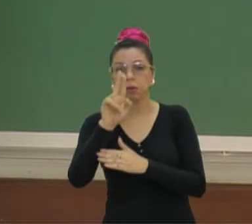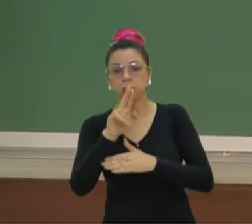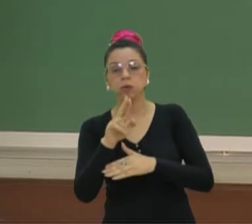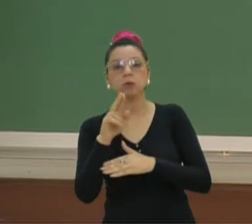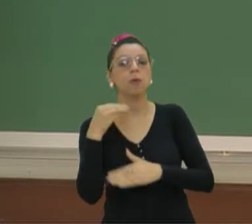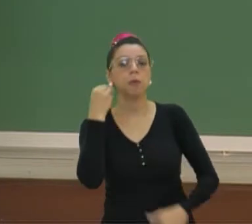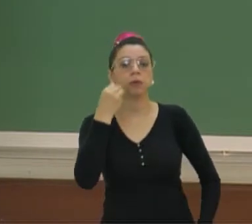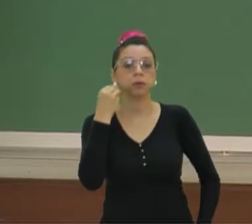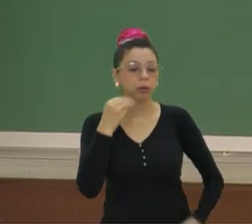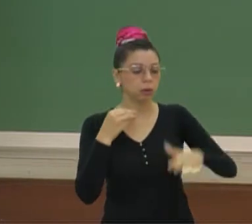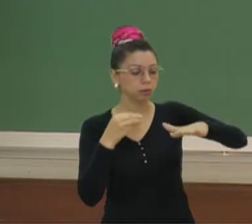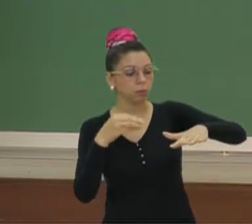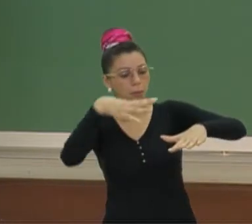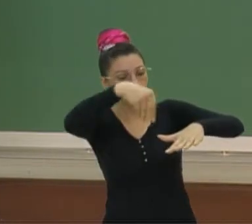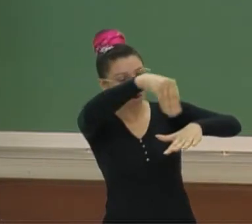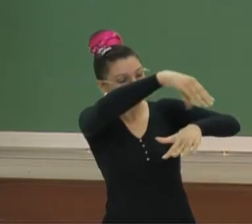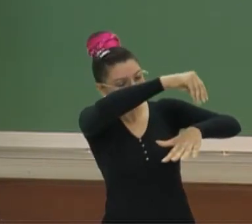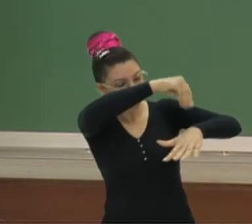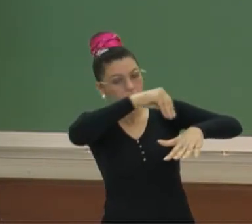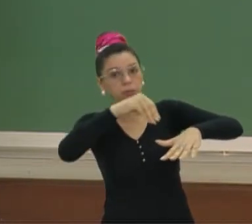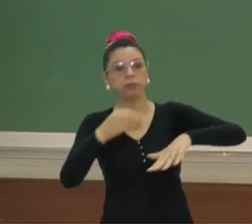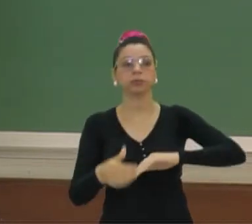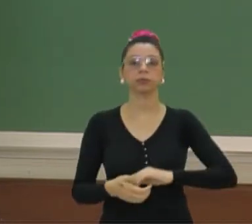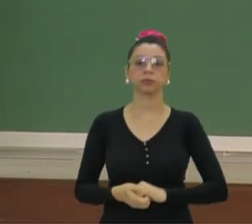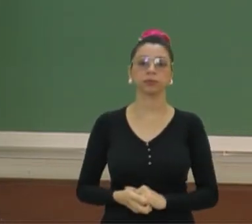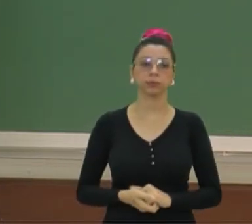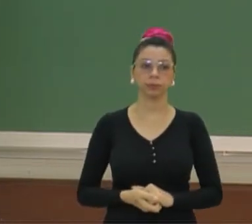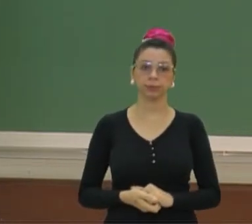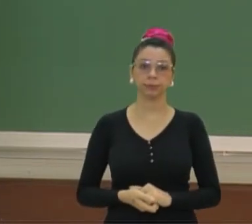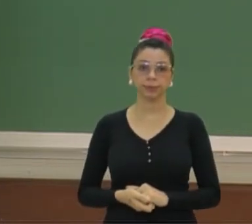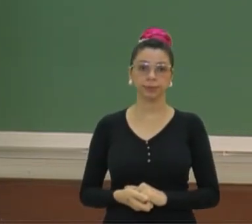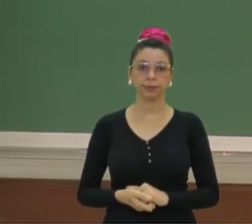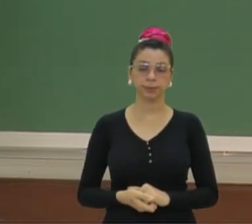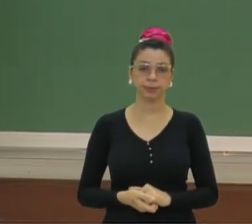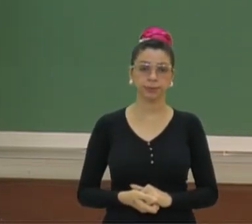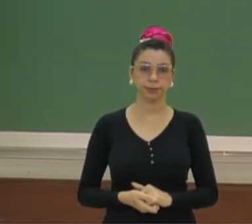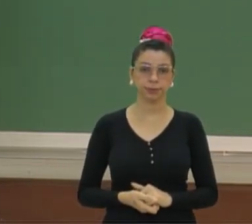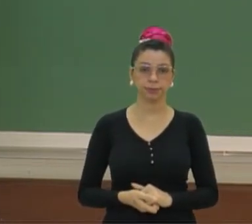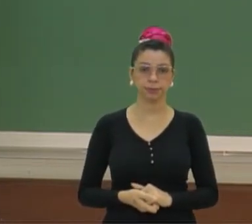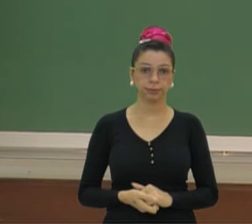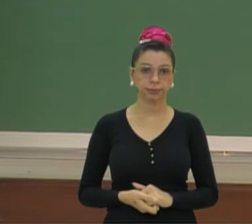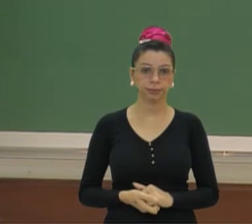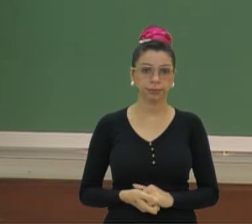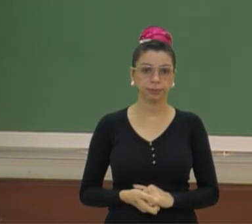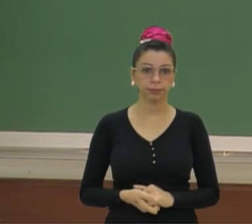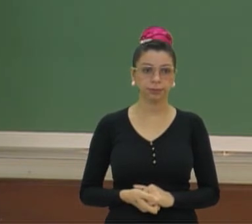de raio-x. Ok? What time is it? It's a quiz time.